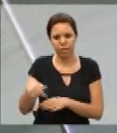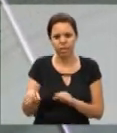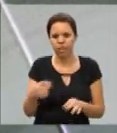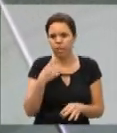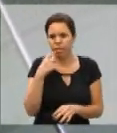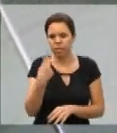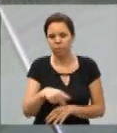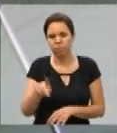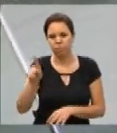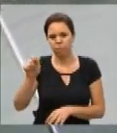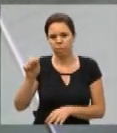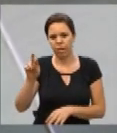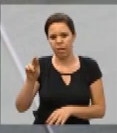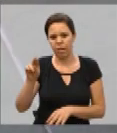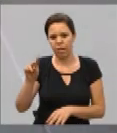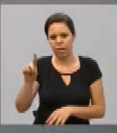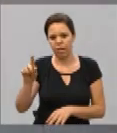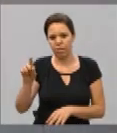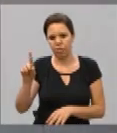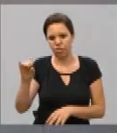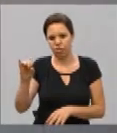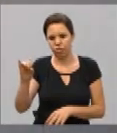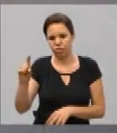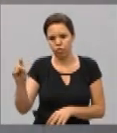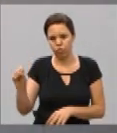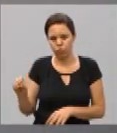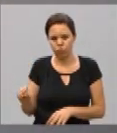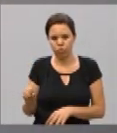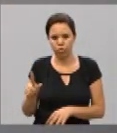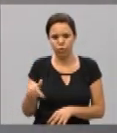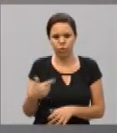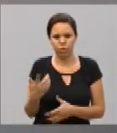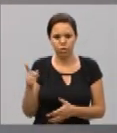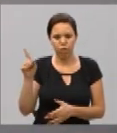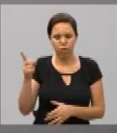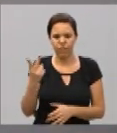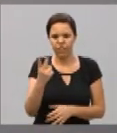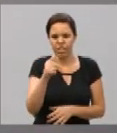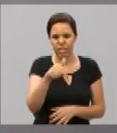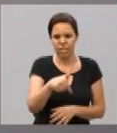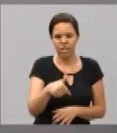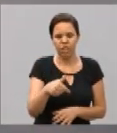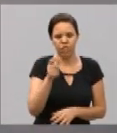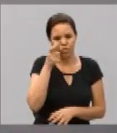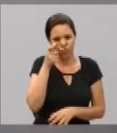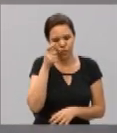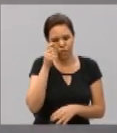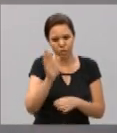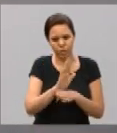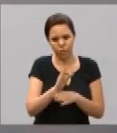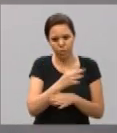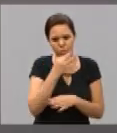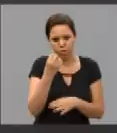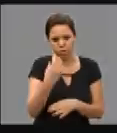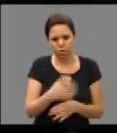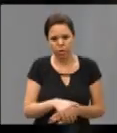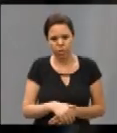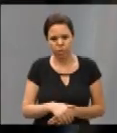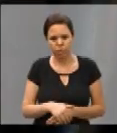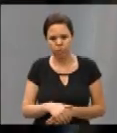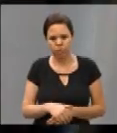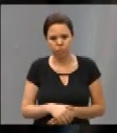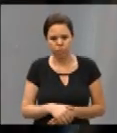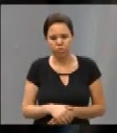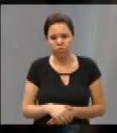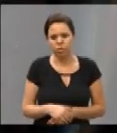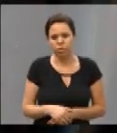Campinas. Cine Paradiso. Cine Paradiso. Acho que foi lá que eu peguei 27 anos vendo filmes bons. Cinema, como que chama? Cinema de arte, né? Cinema